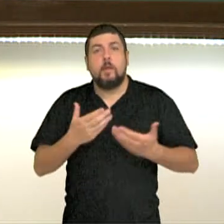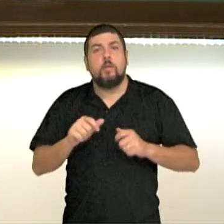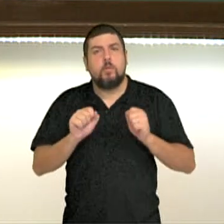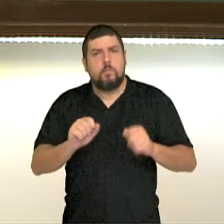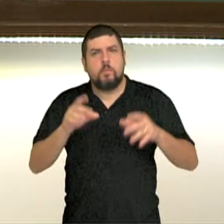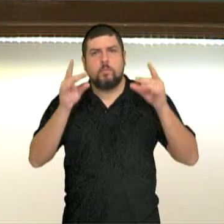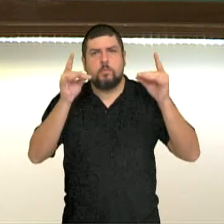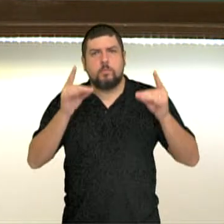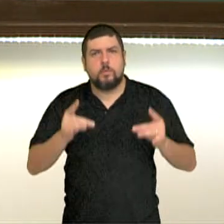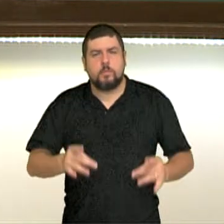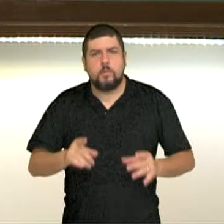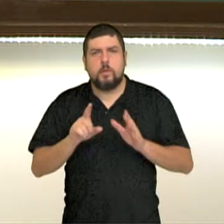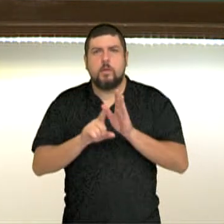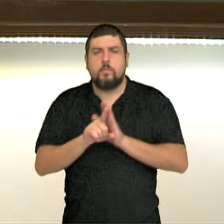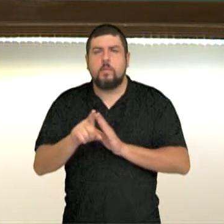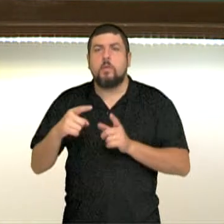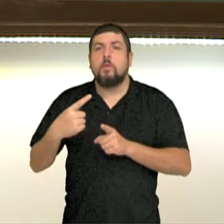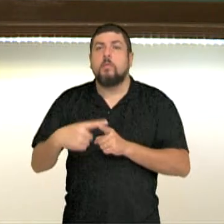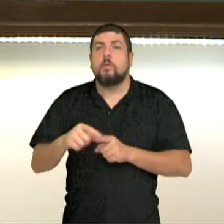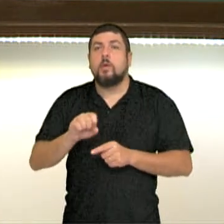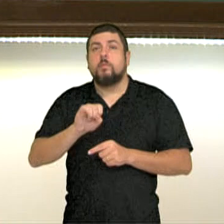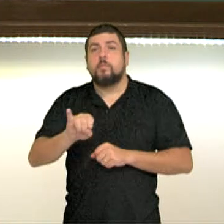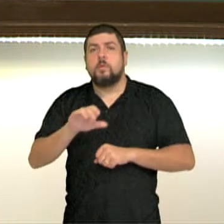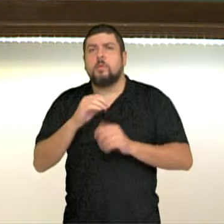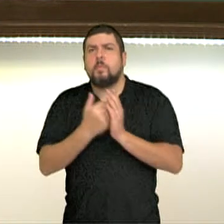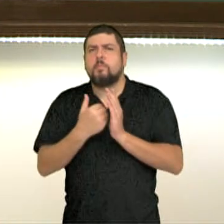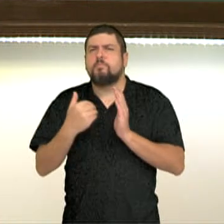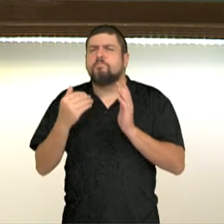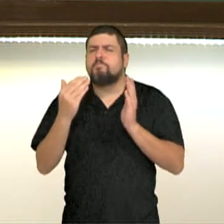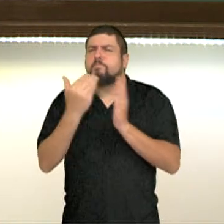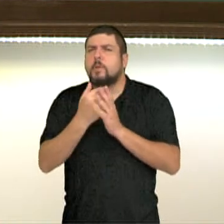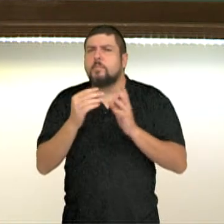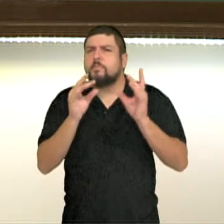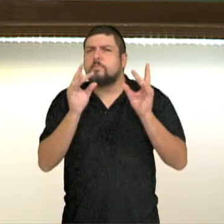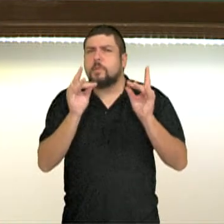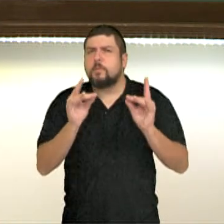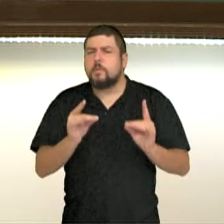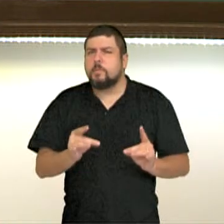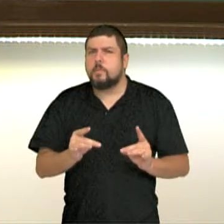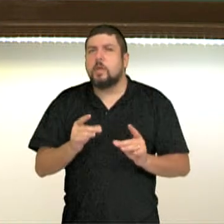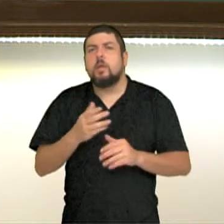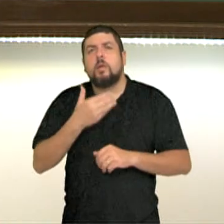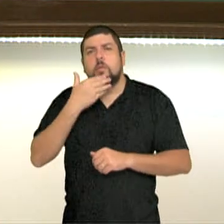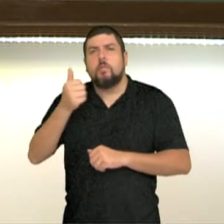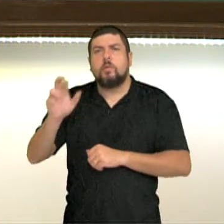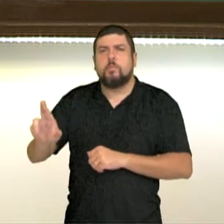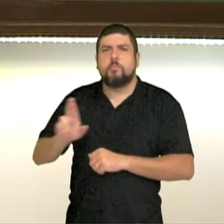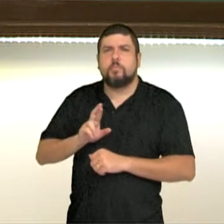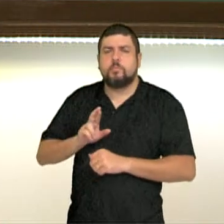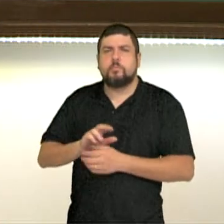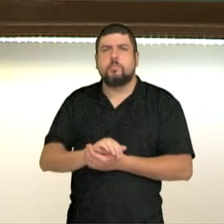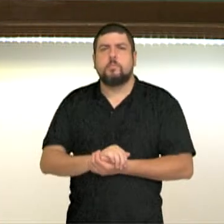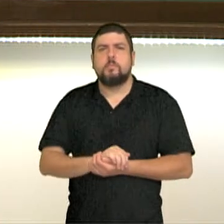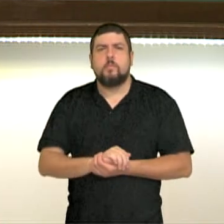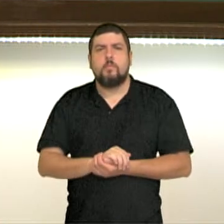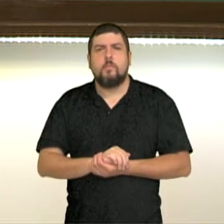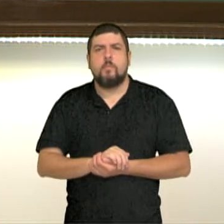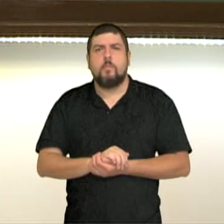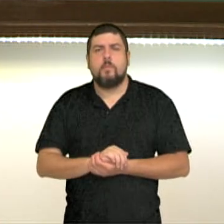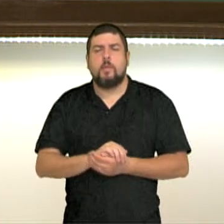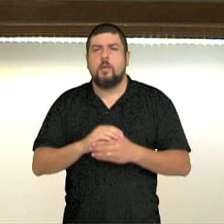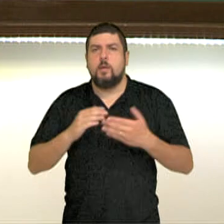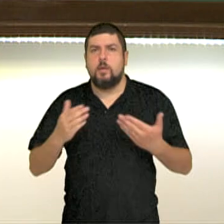as perguntas, porque quanto mais detalhadas forem as perguntas, melhores serão as respostas. Então, no processo